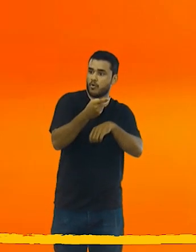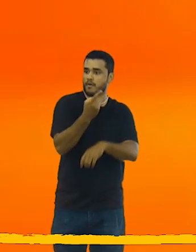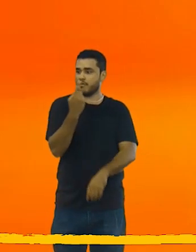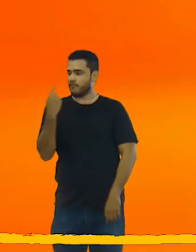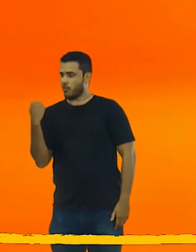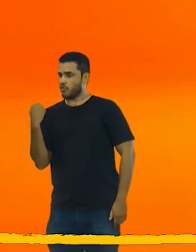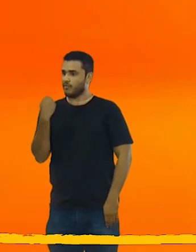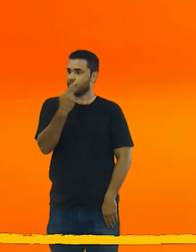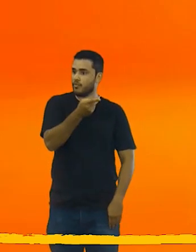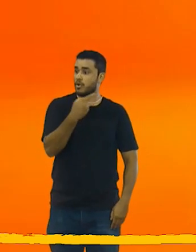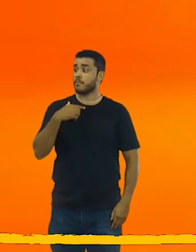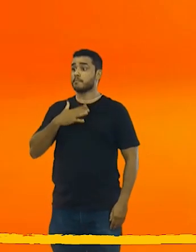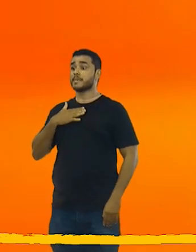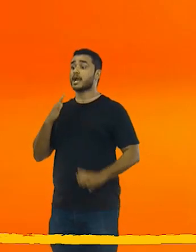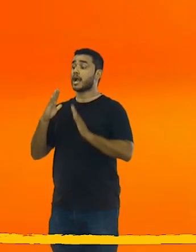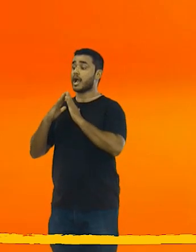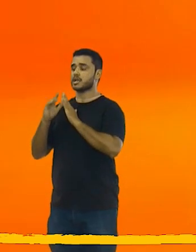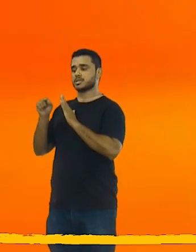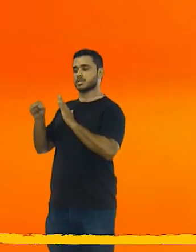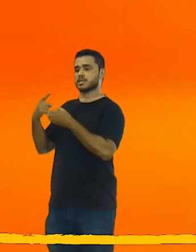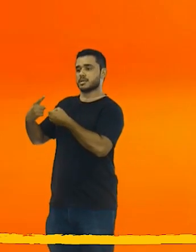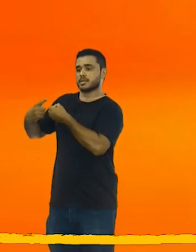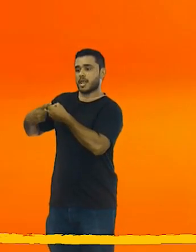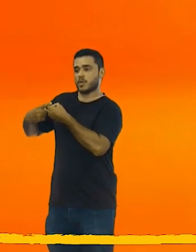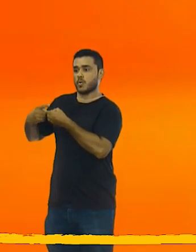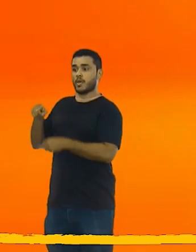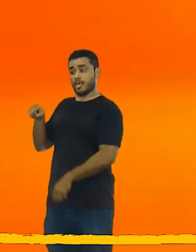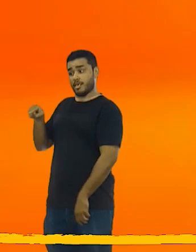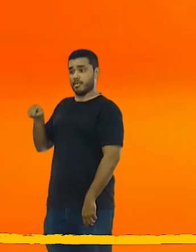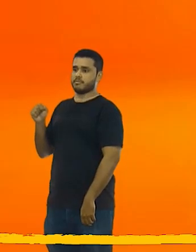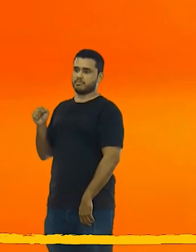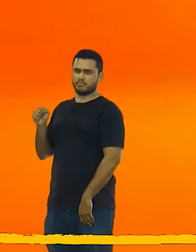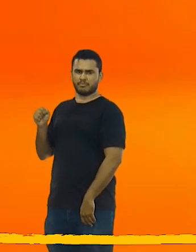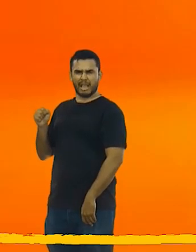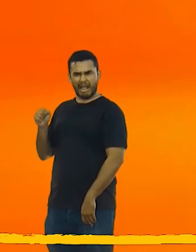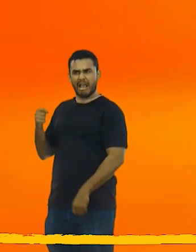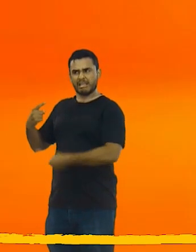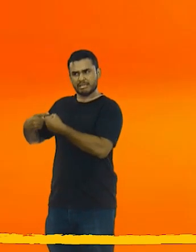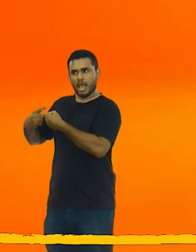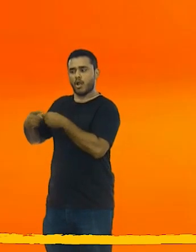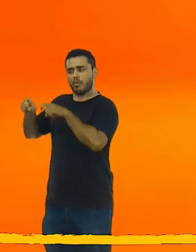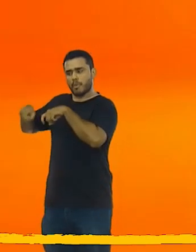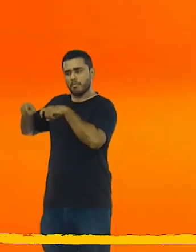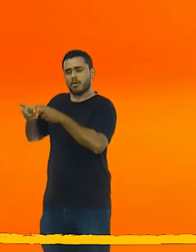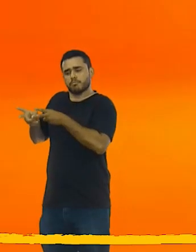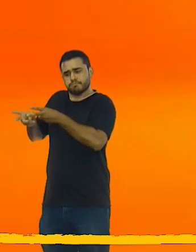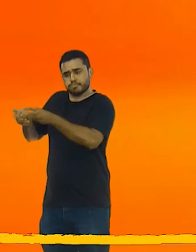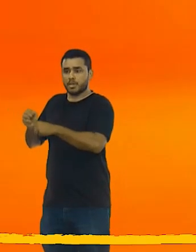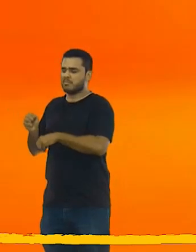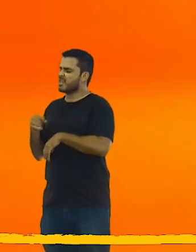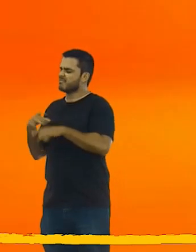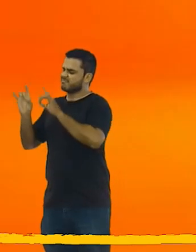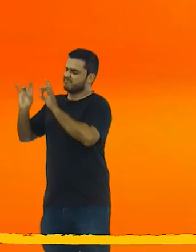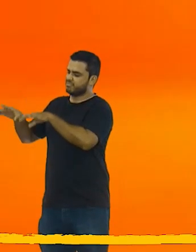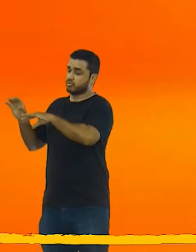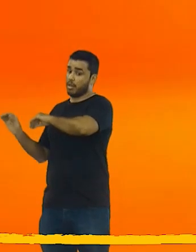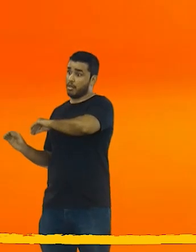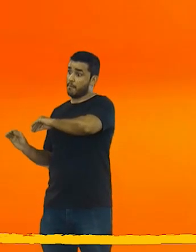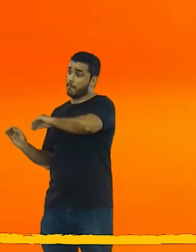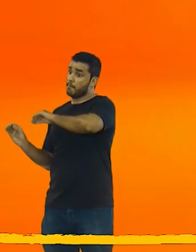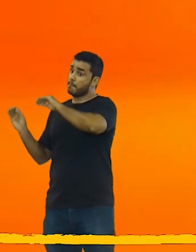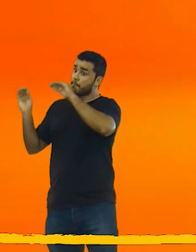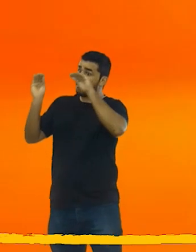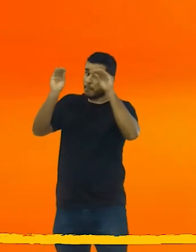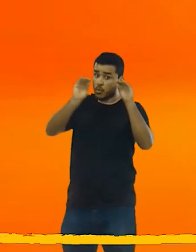pendular. Só esclarecendo para você não se atrapalhar em provas. O êxodo rural, ele é definitivo. Êxodo,